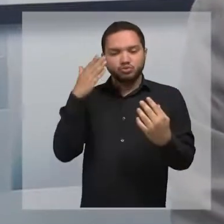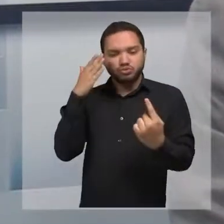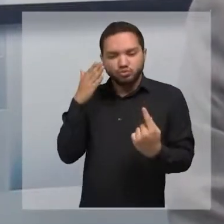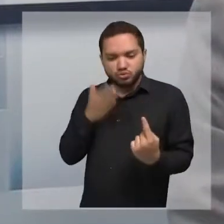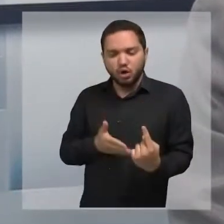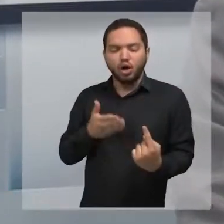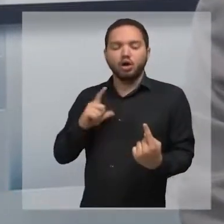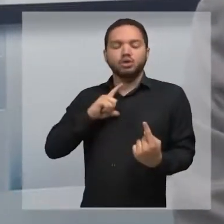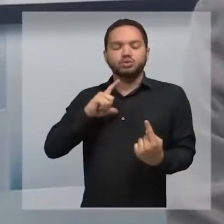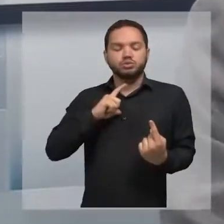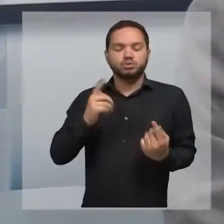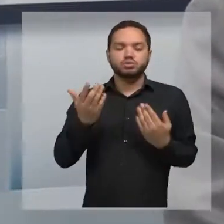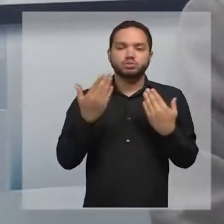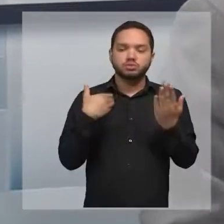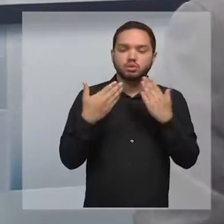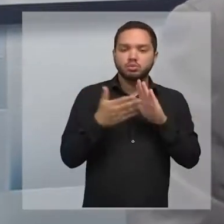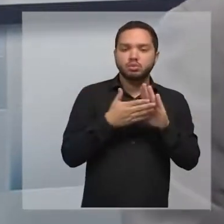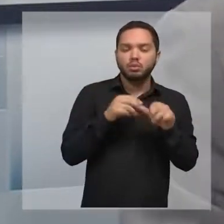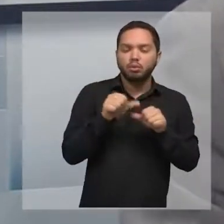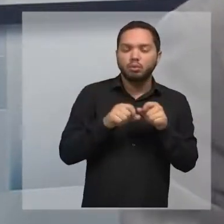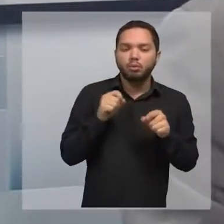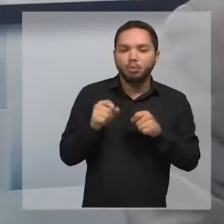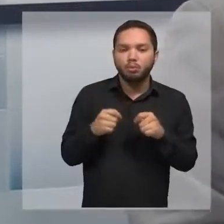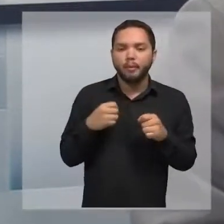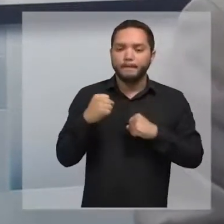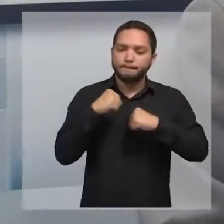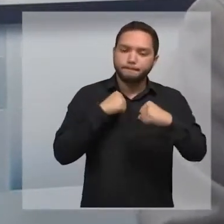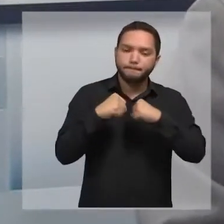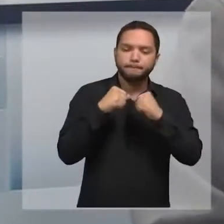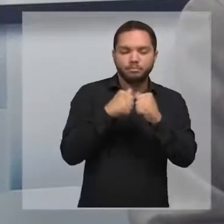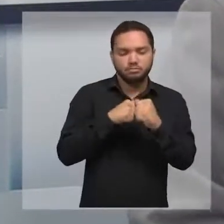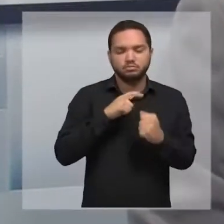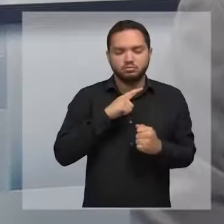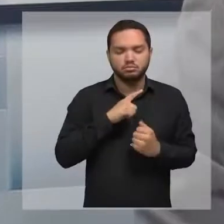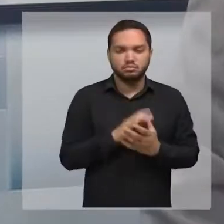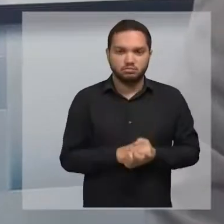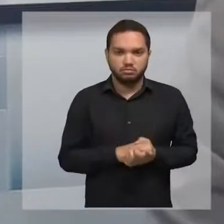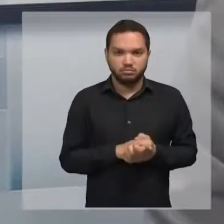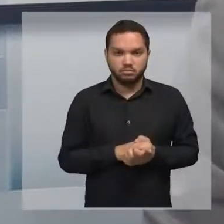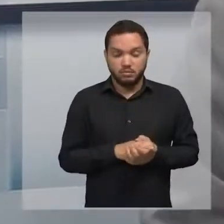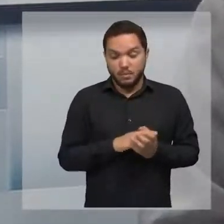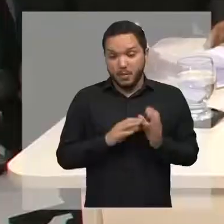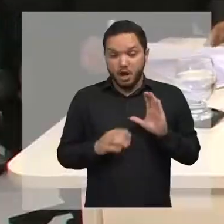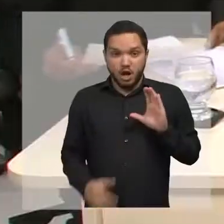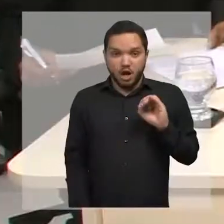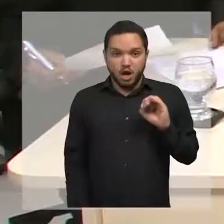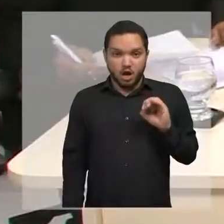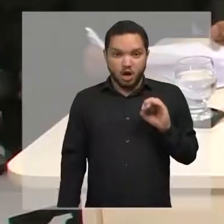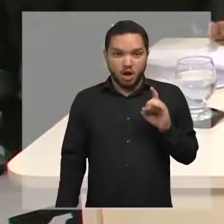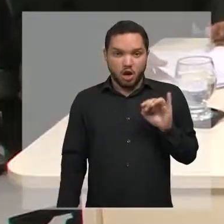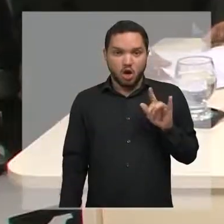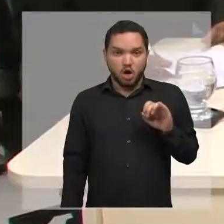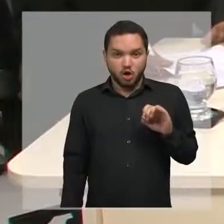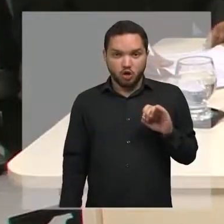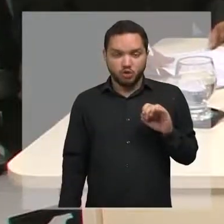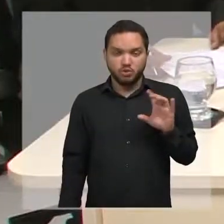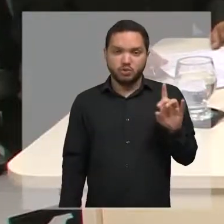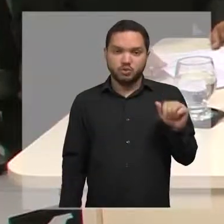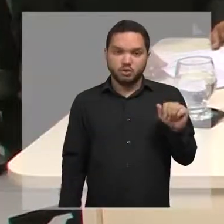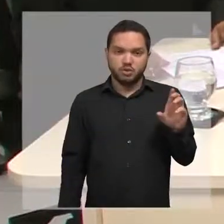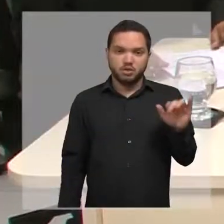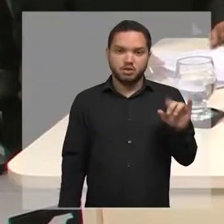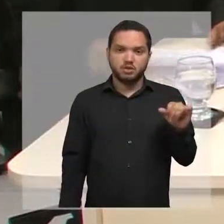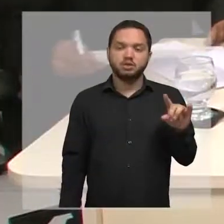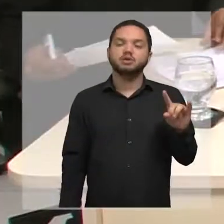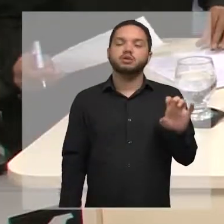população o que ele vai propor, o que é que vai ser alterado, né? No caso específico do Código da Cidade, que é o Código de Obras